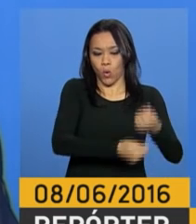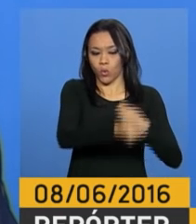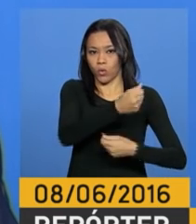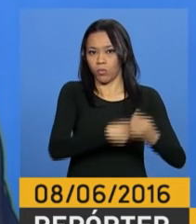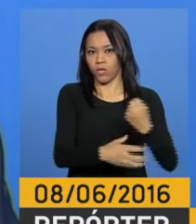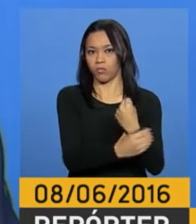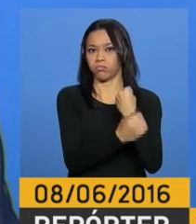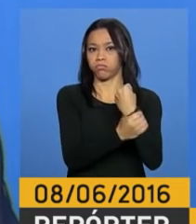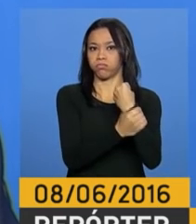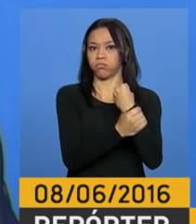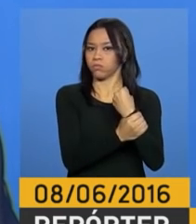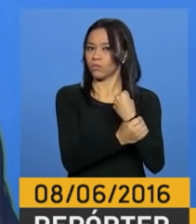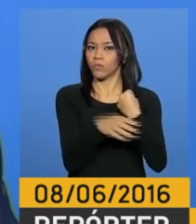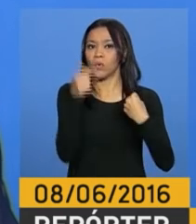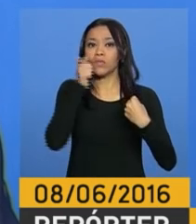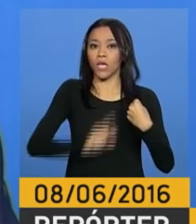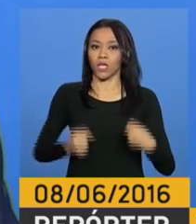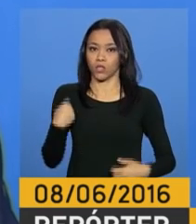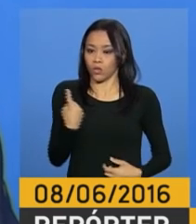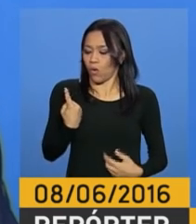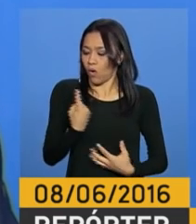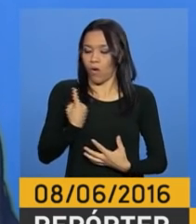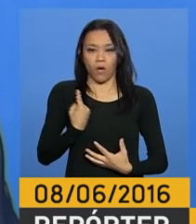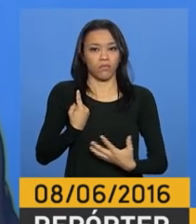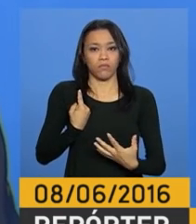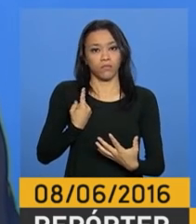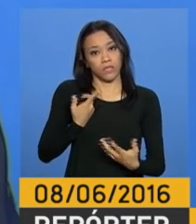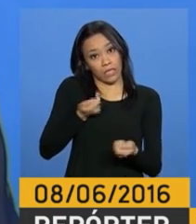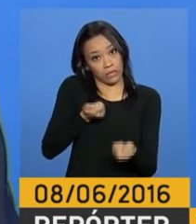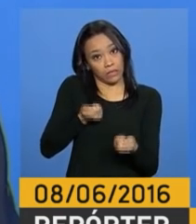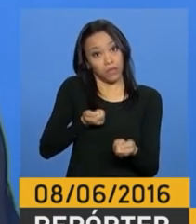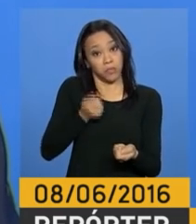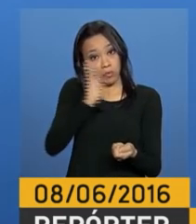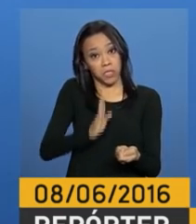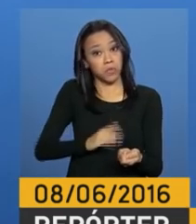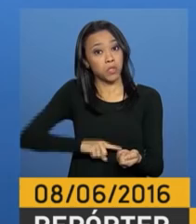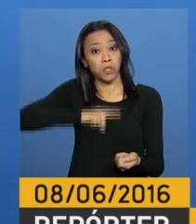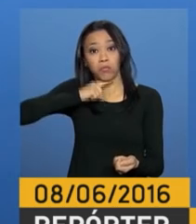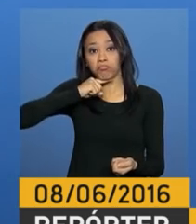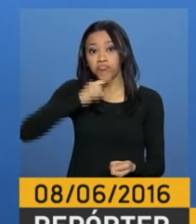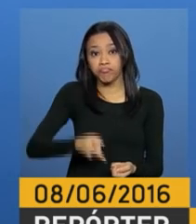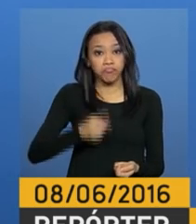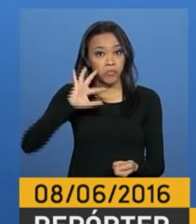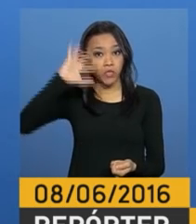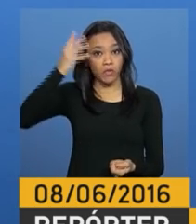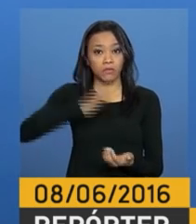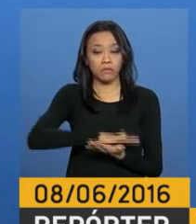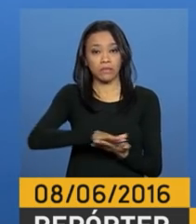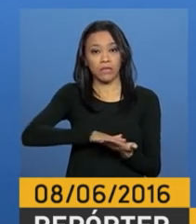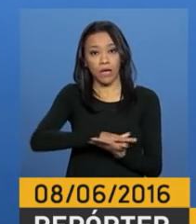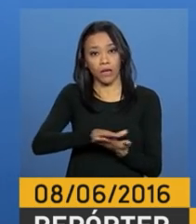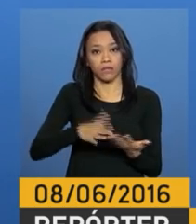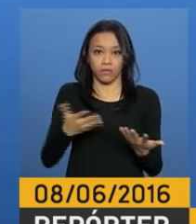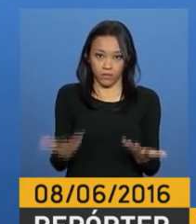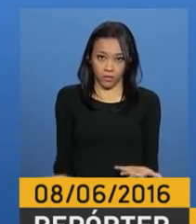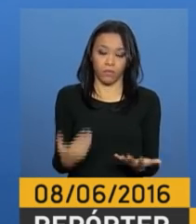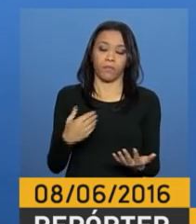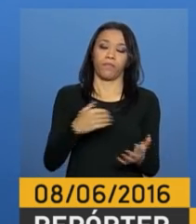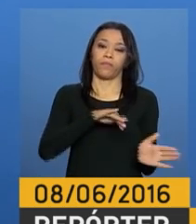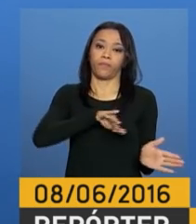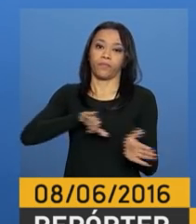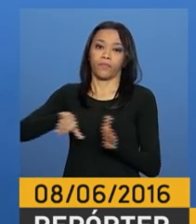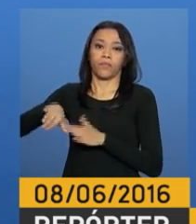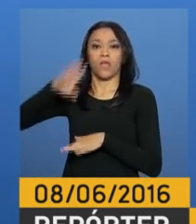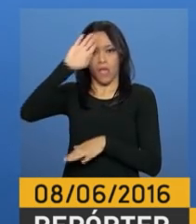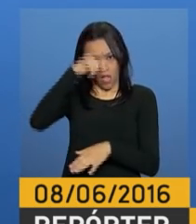E olha que nós já tentamos muitas vezes isso no Brasil e nunca deu certo então eu creio que essa reunião ela